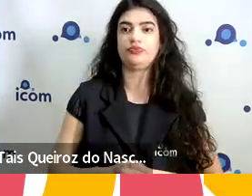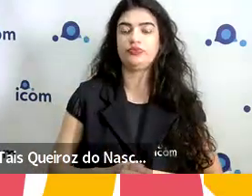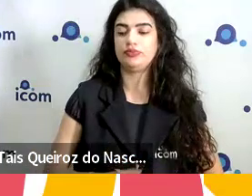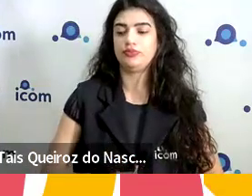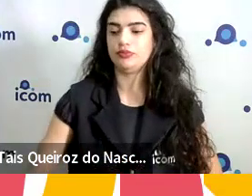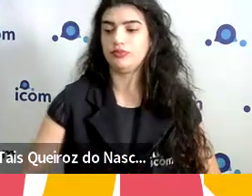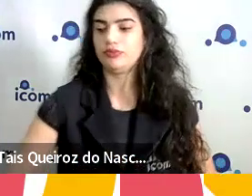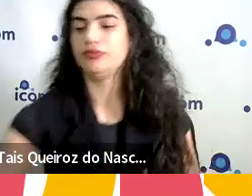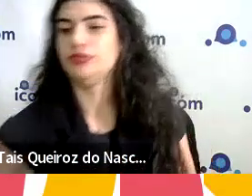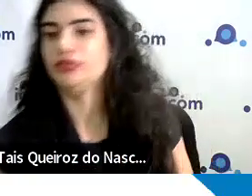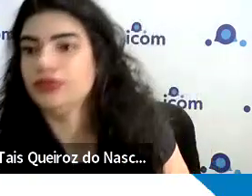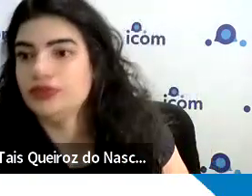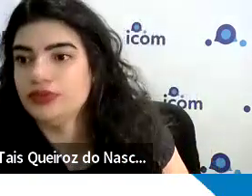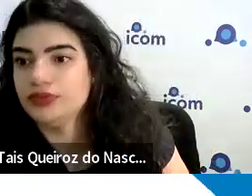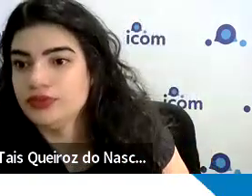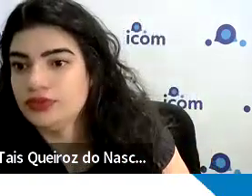Pode passar.